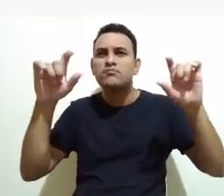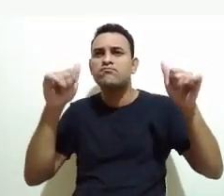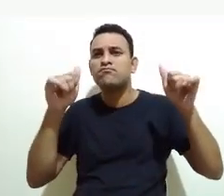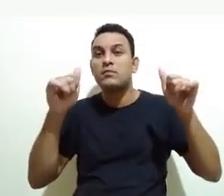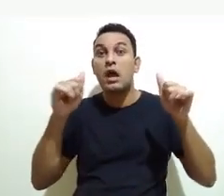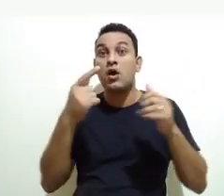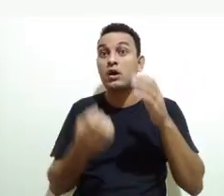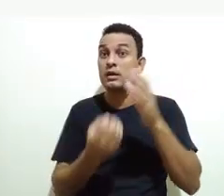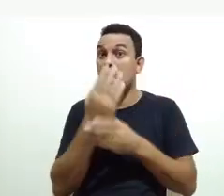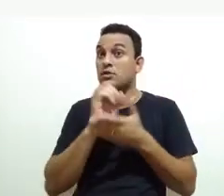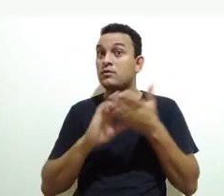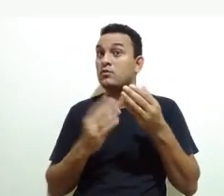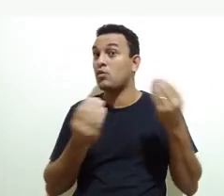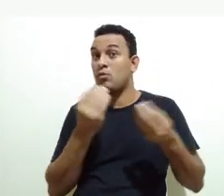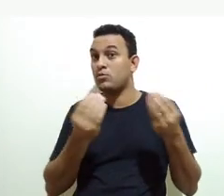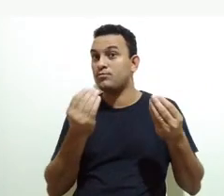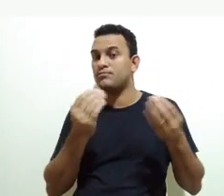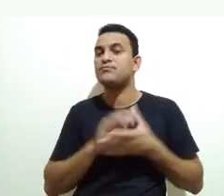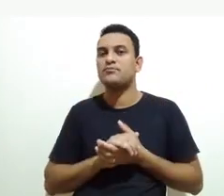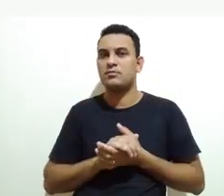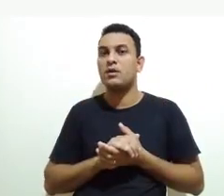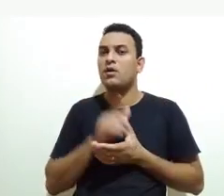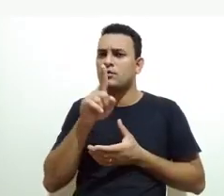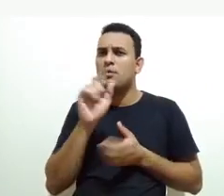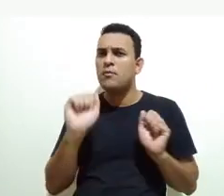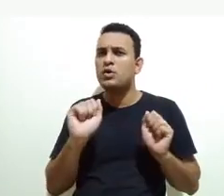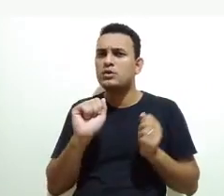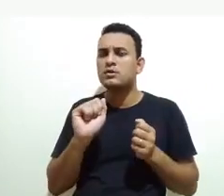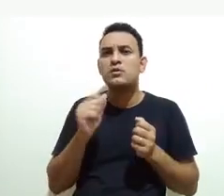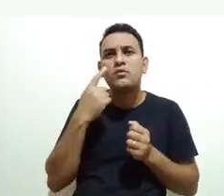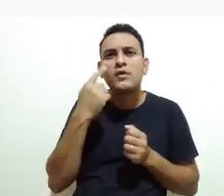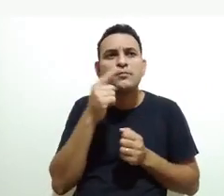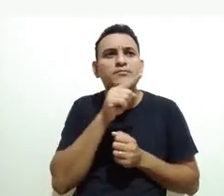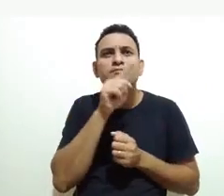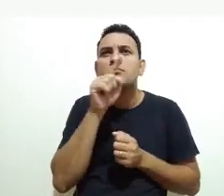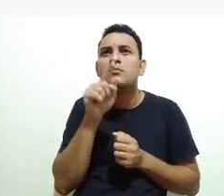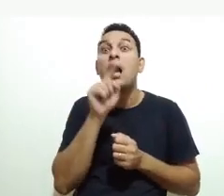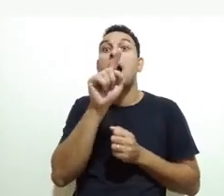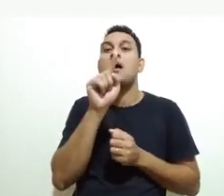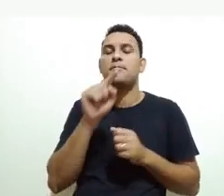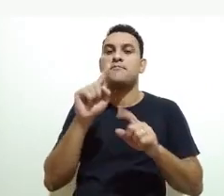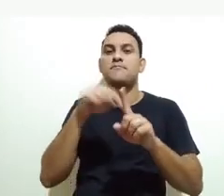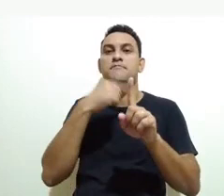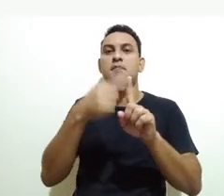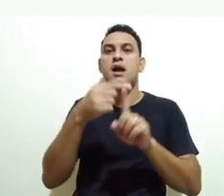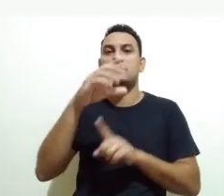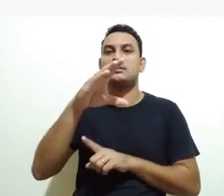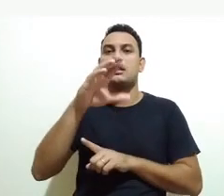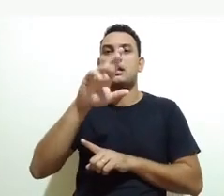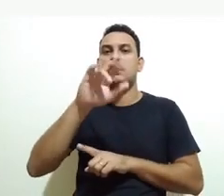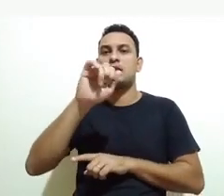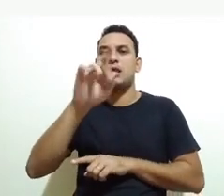a organização por tópicos, segue-se a criação de atividades. Para criar uma atividade, localize